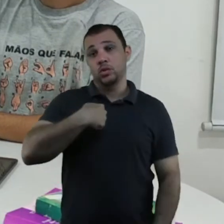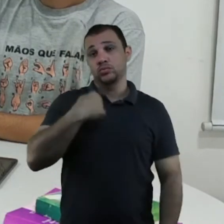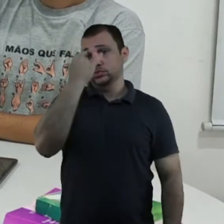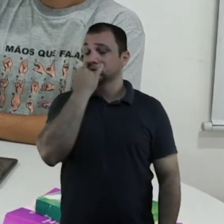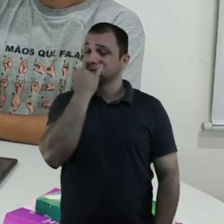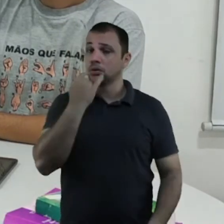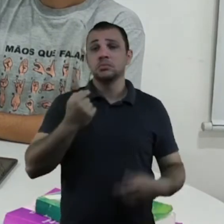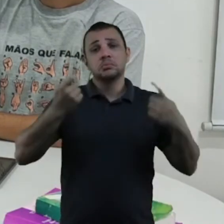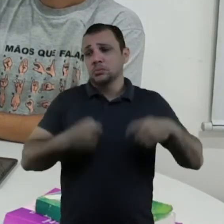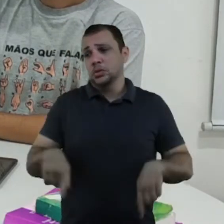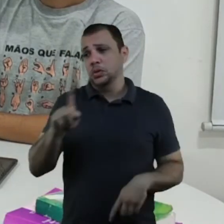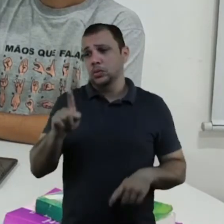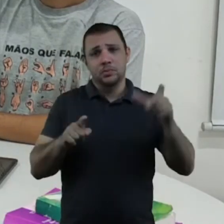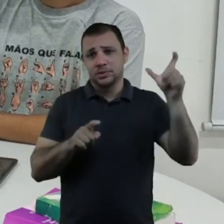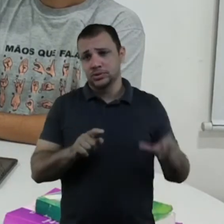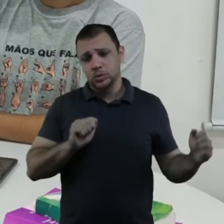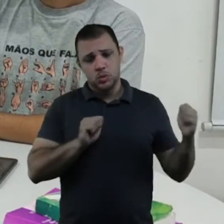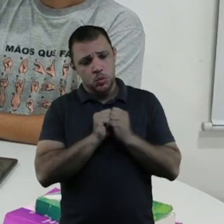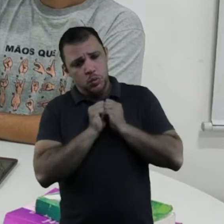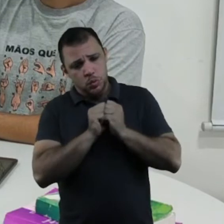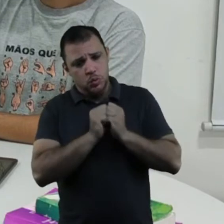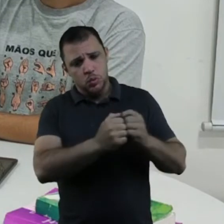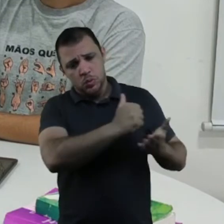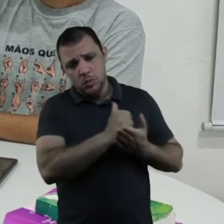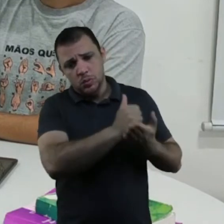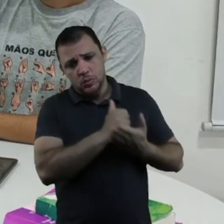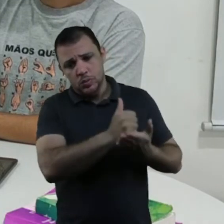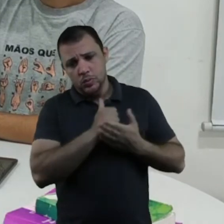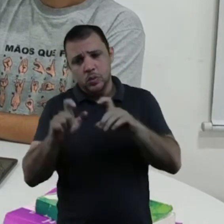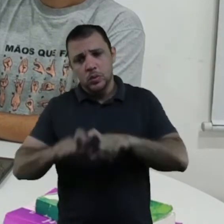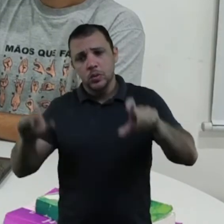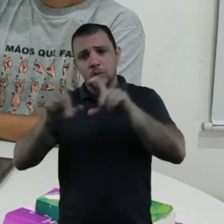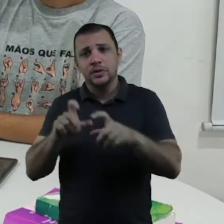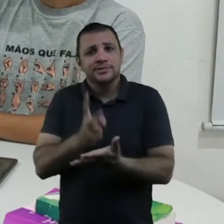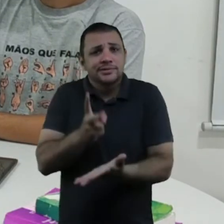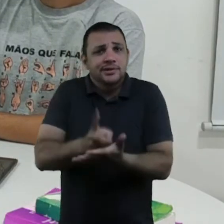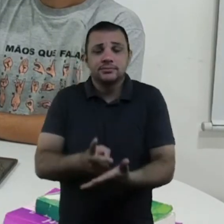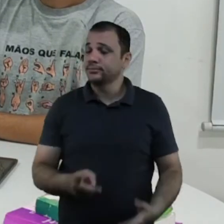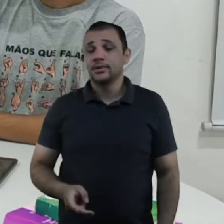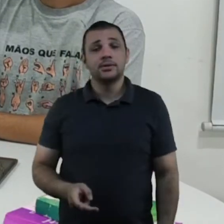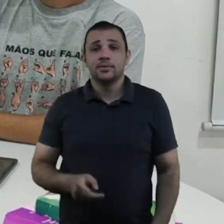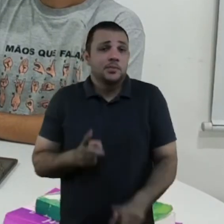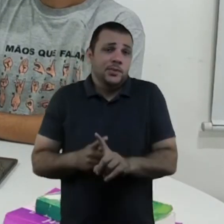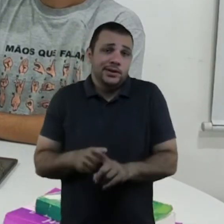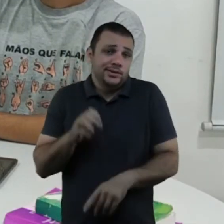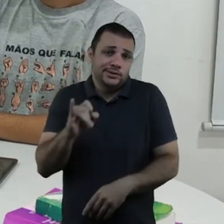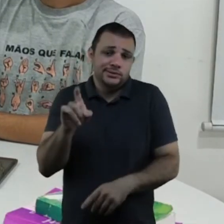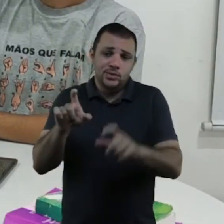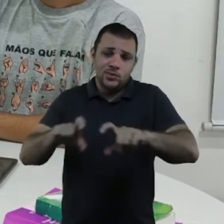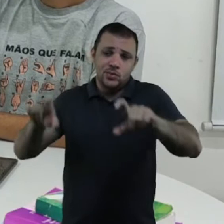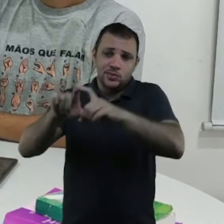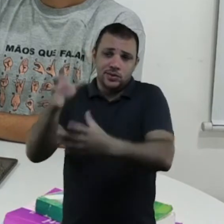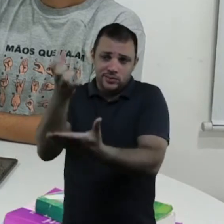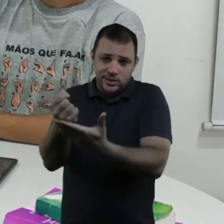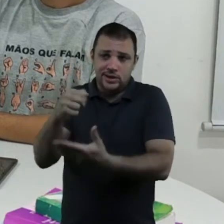que sou uma pessoa cega, não é necessário eu ter uma pessoa do meu lado para me ajudar a usar o computador se eu tiver